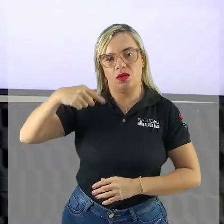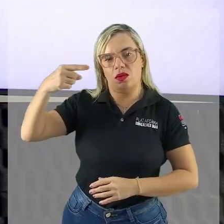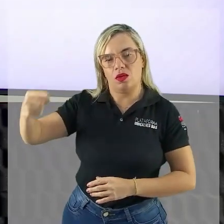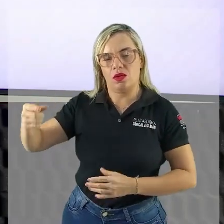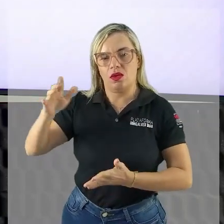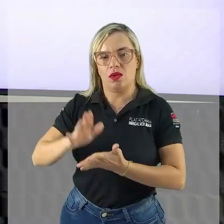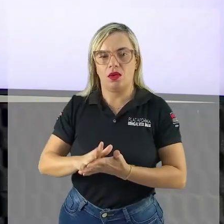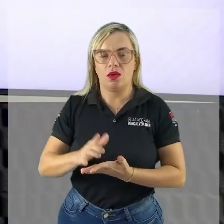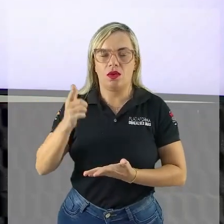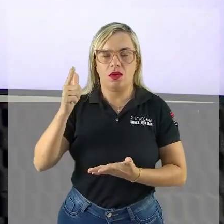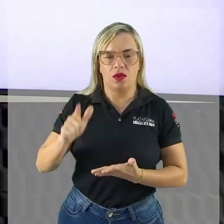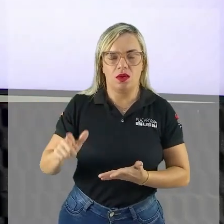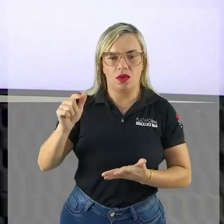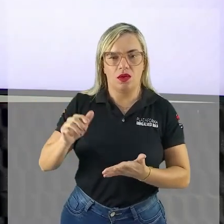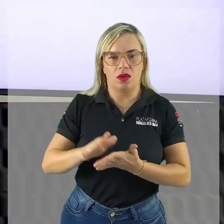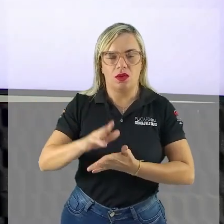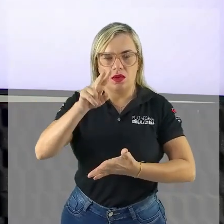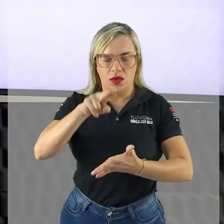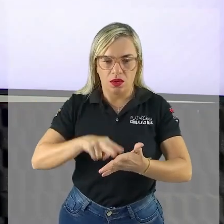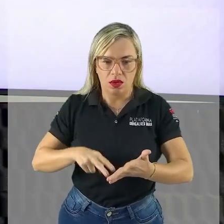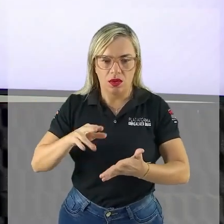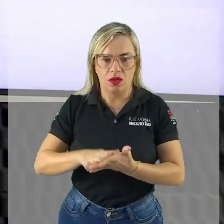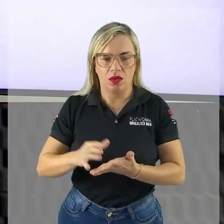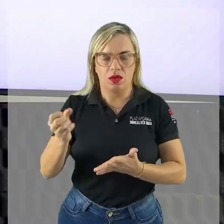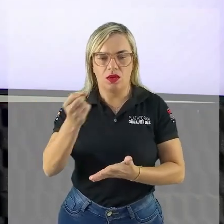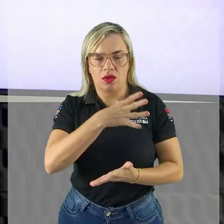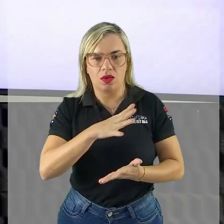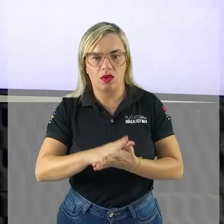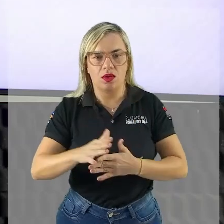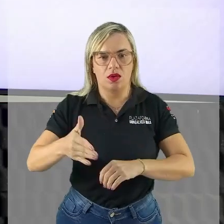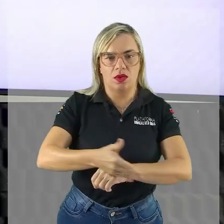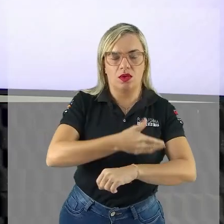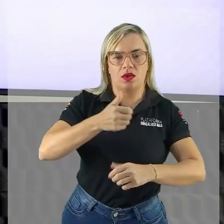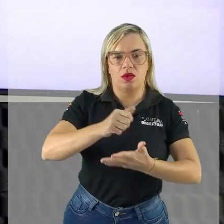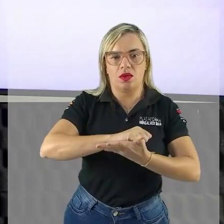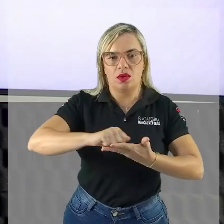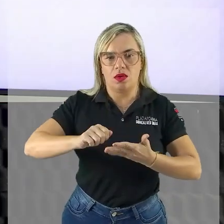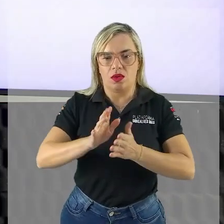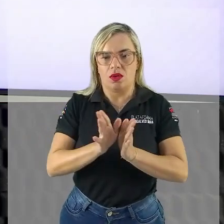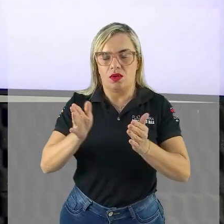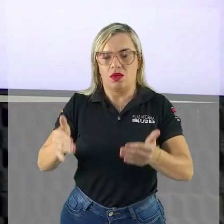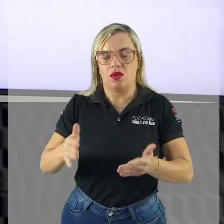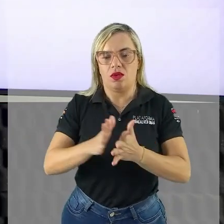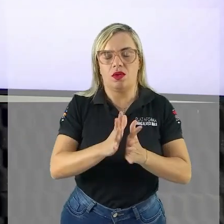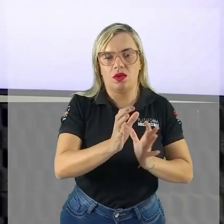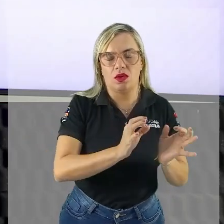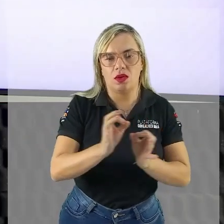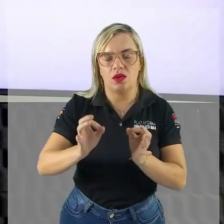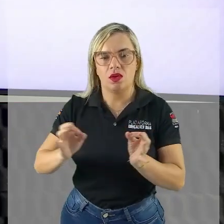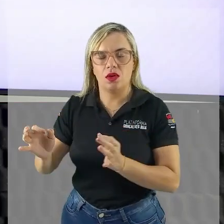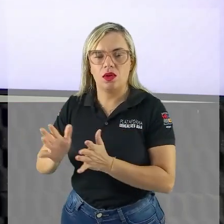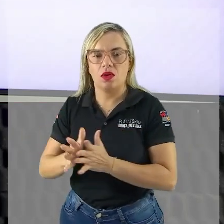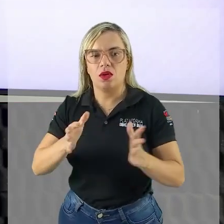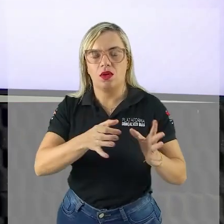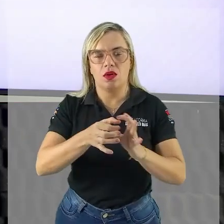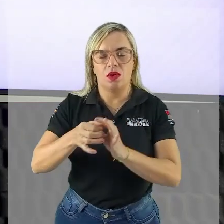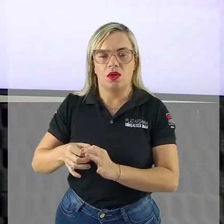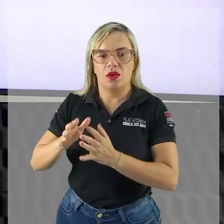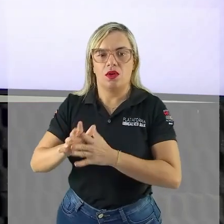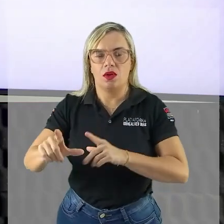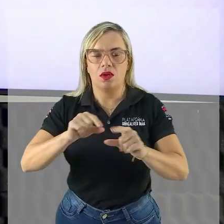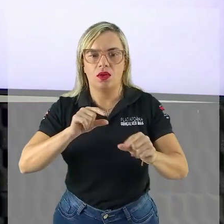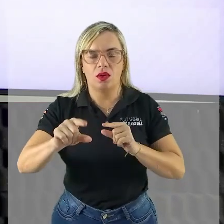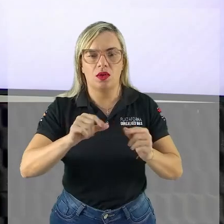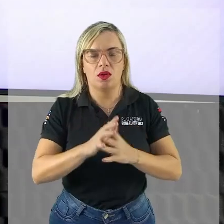uma releitura, melhorar aquilo que você escreveu, redirecionar, escolher outras palavras, você está